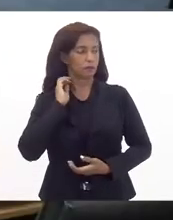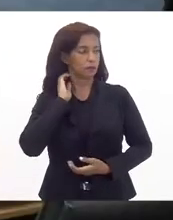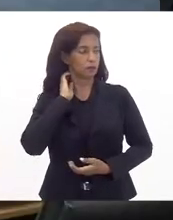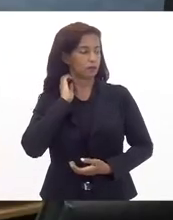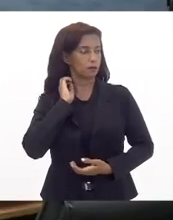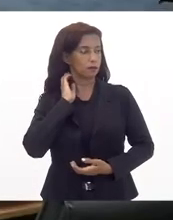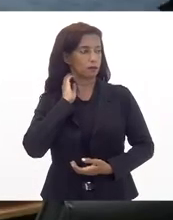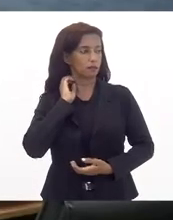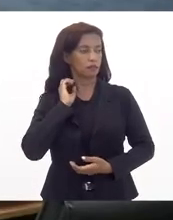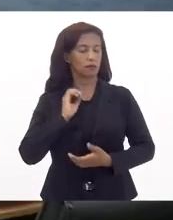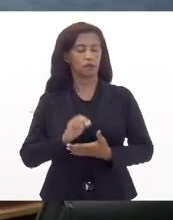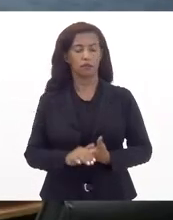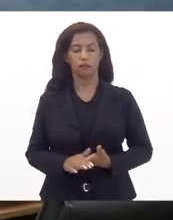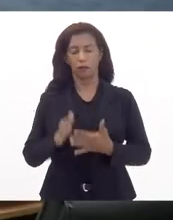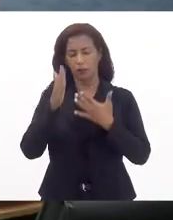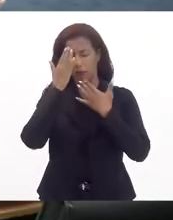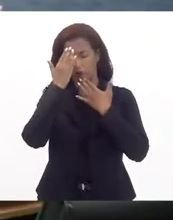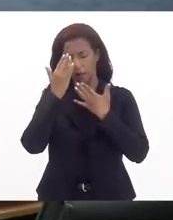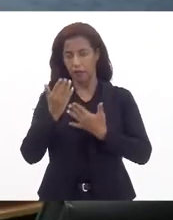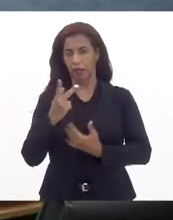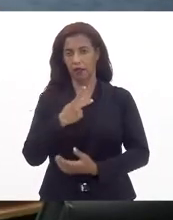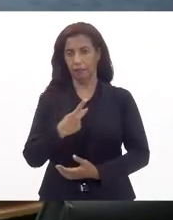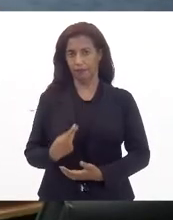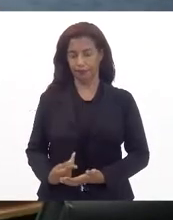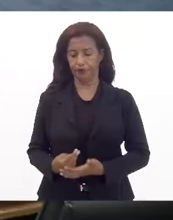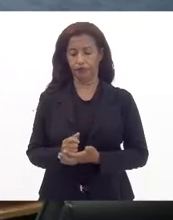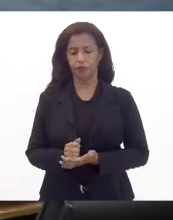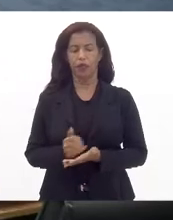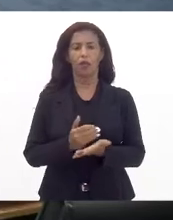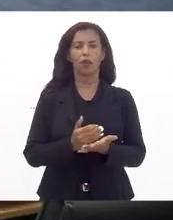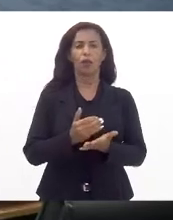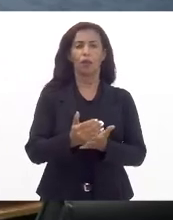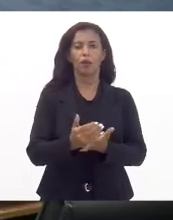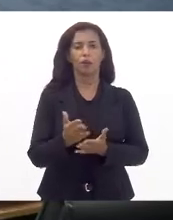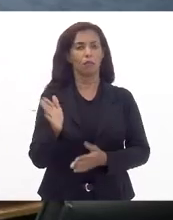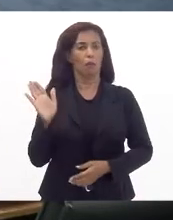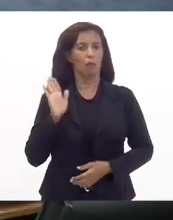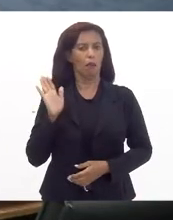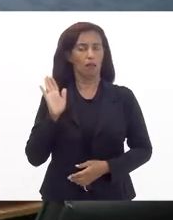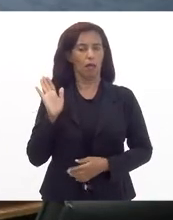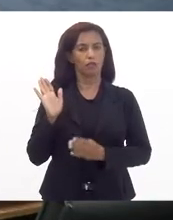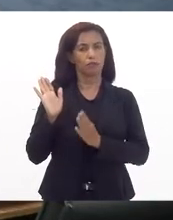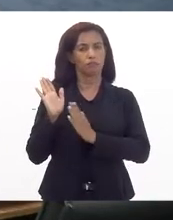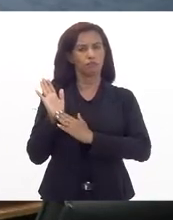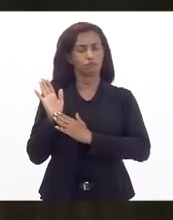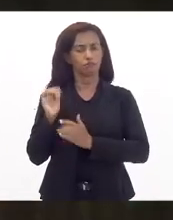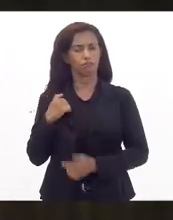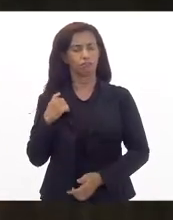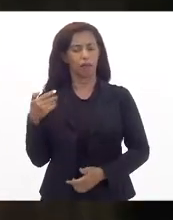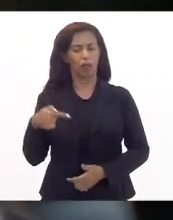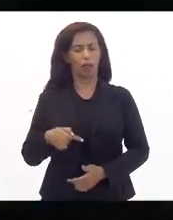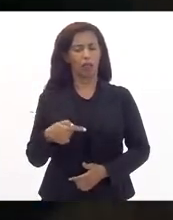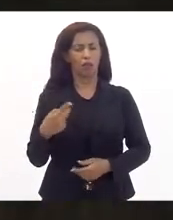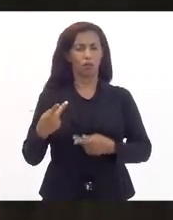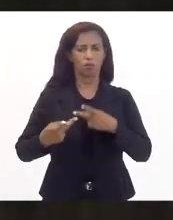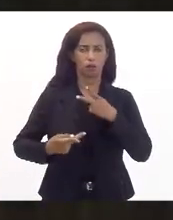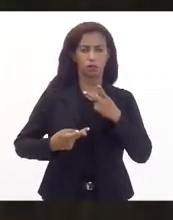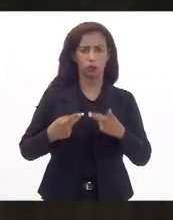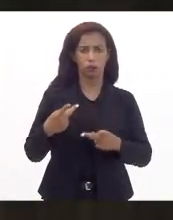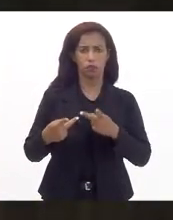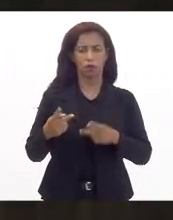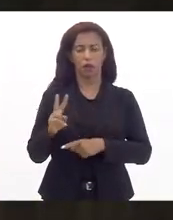obrigado presidente Presidente desde o início do nosso mandato eu venho faltando